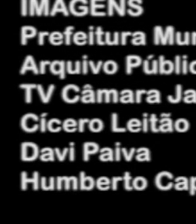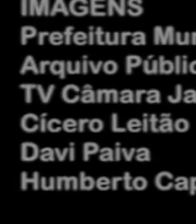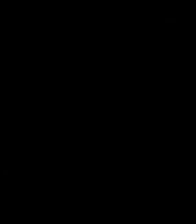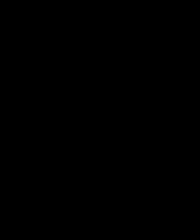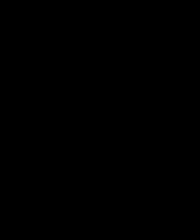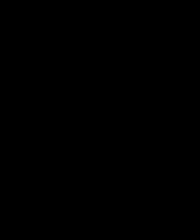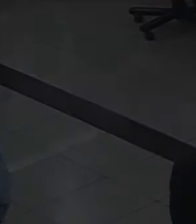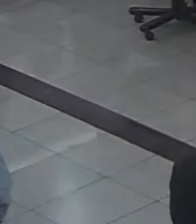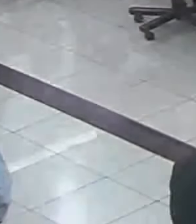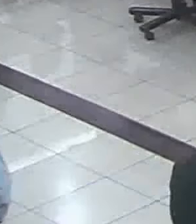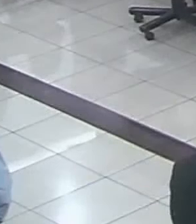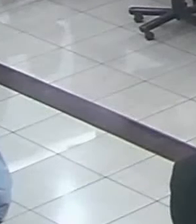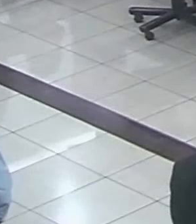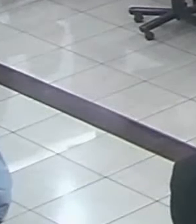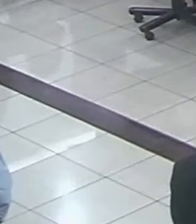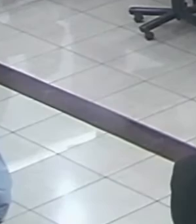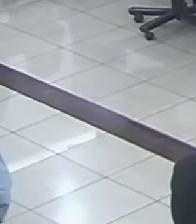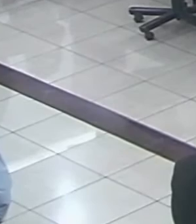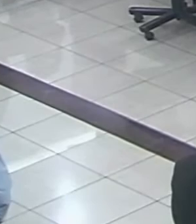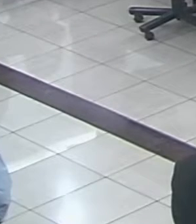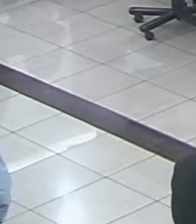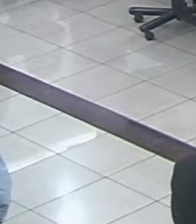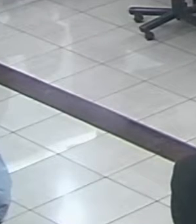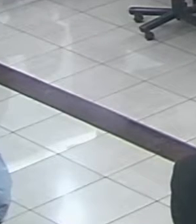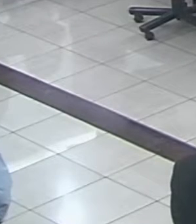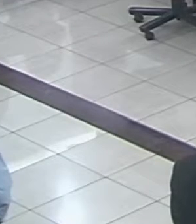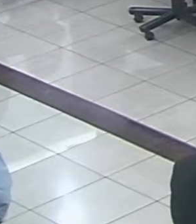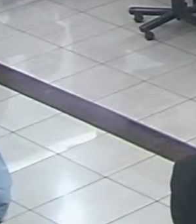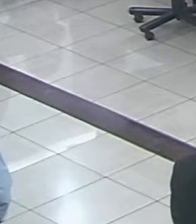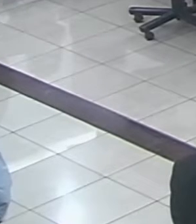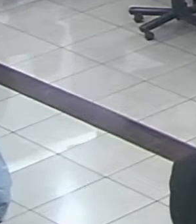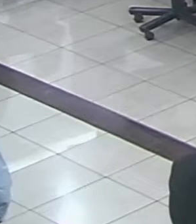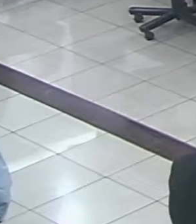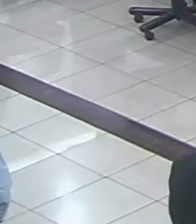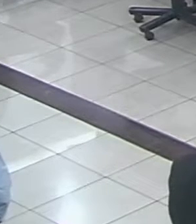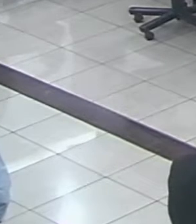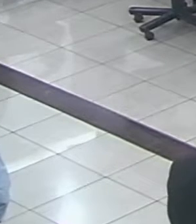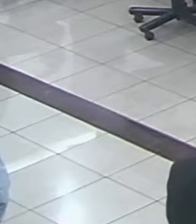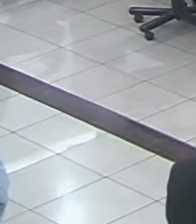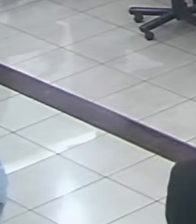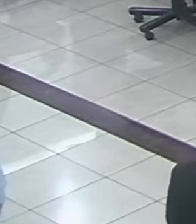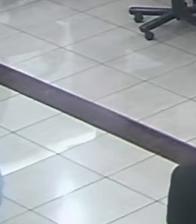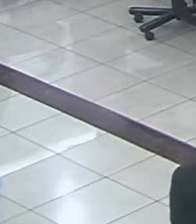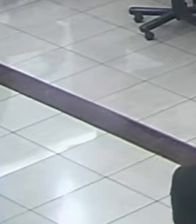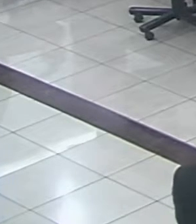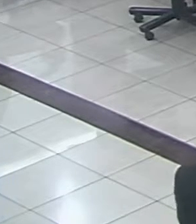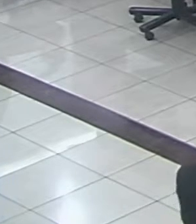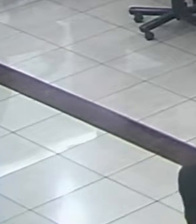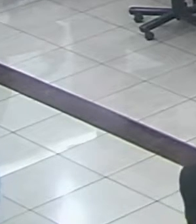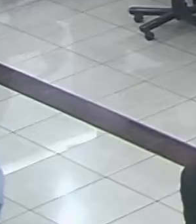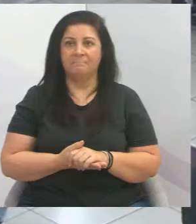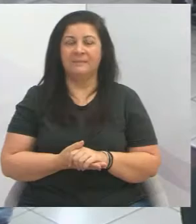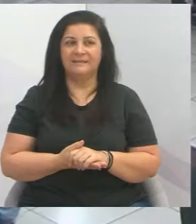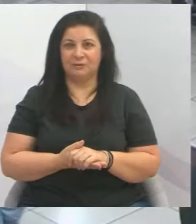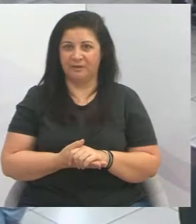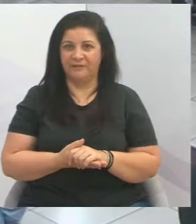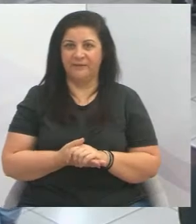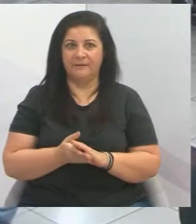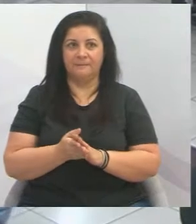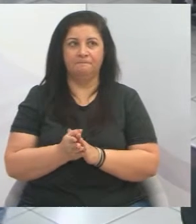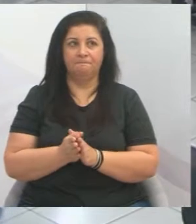o seu presente vereadores e vereadoras internautas e